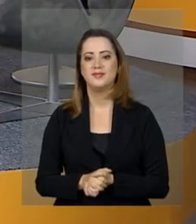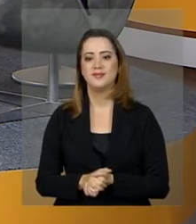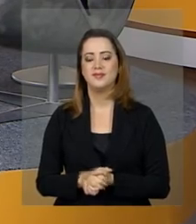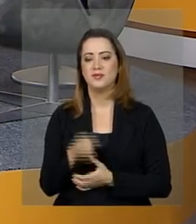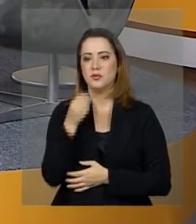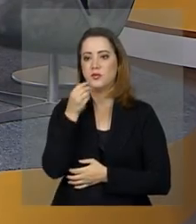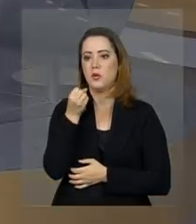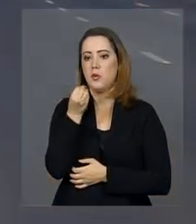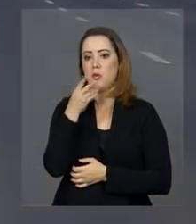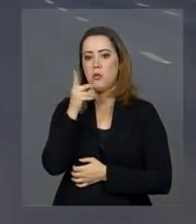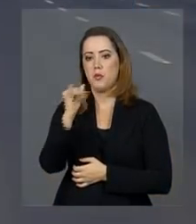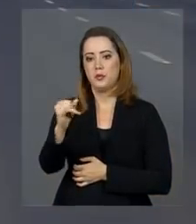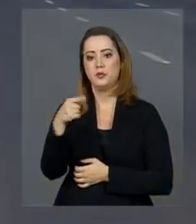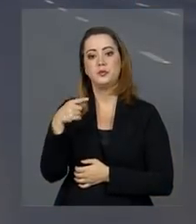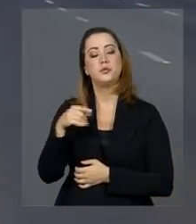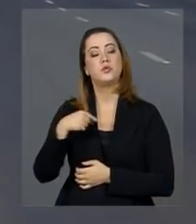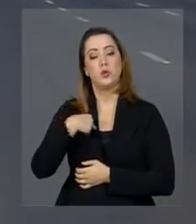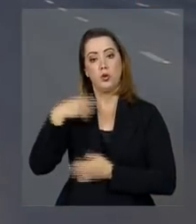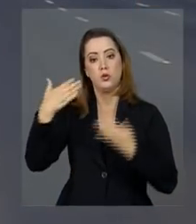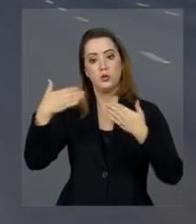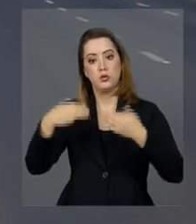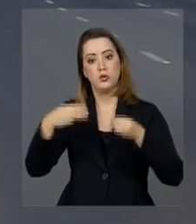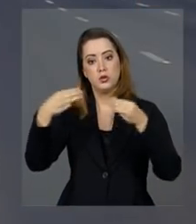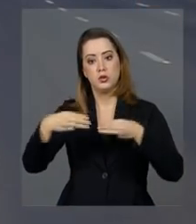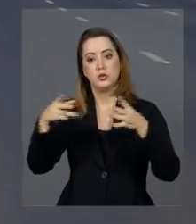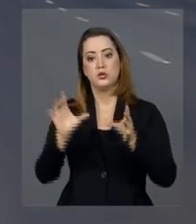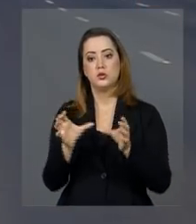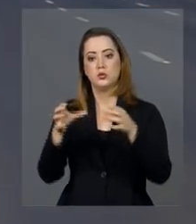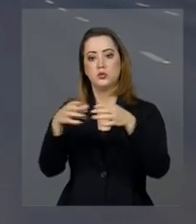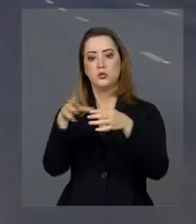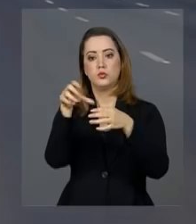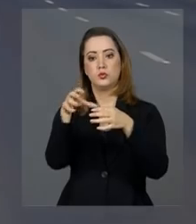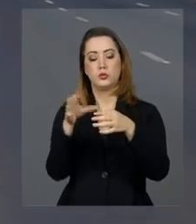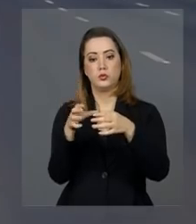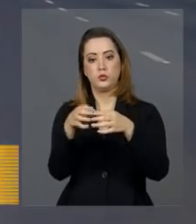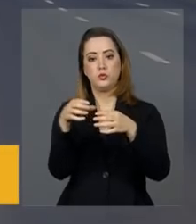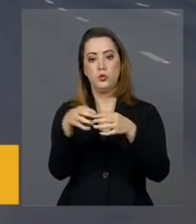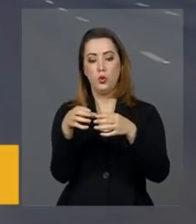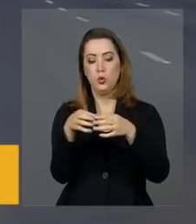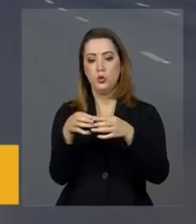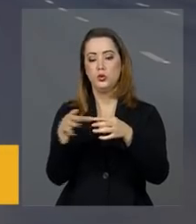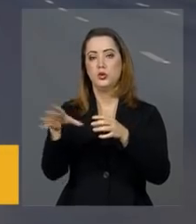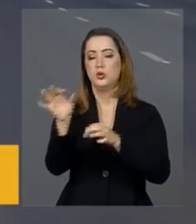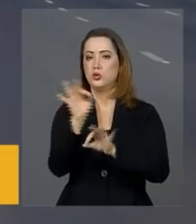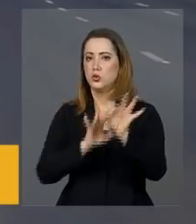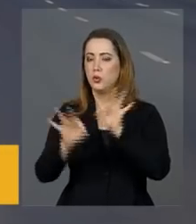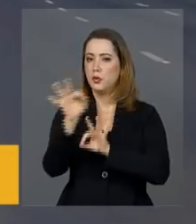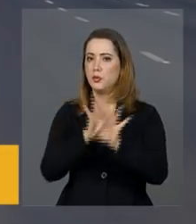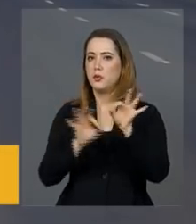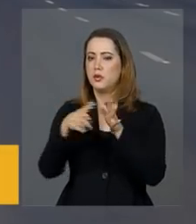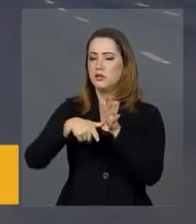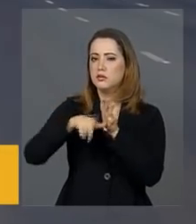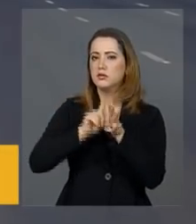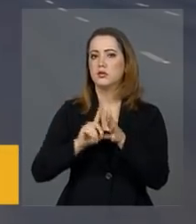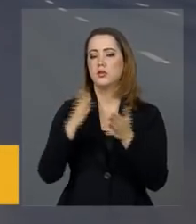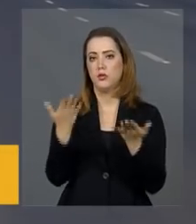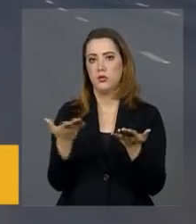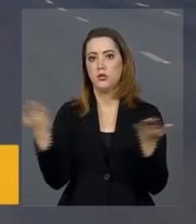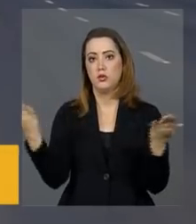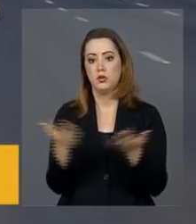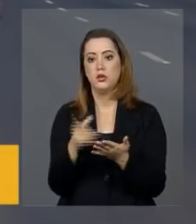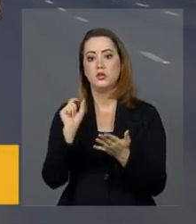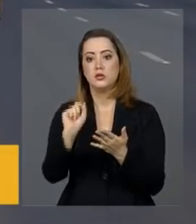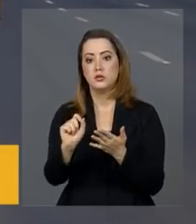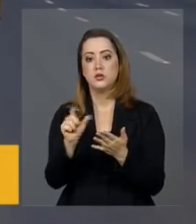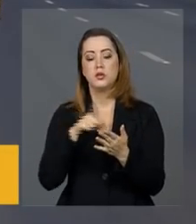Bom dia, José Luiz. Pois é, eu estou aqui na parte da concentração. É onde os grupos ficam concentrados antes de começar o desfile. Agora há